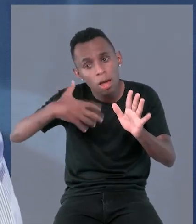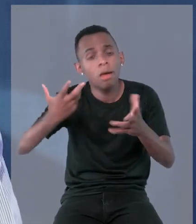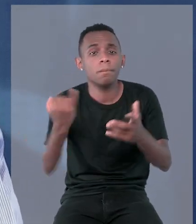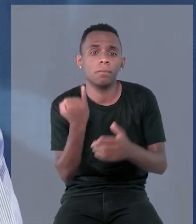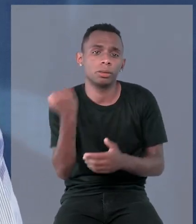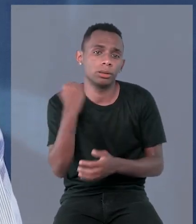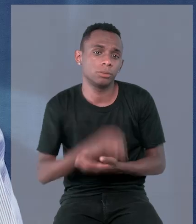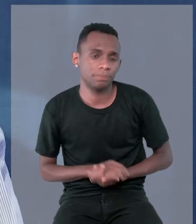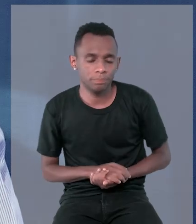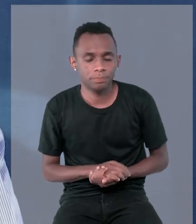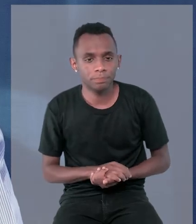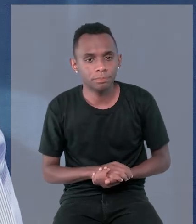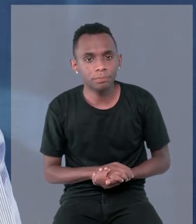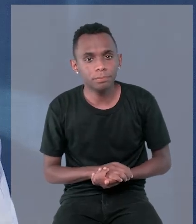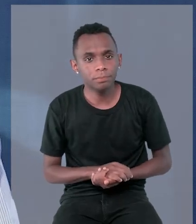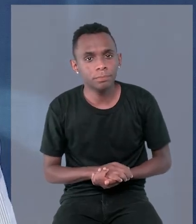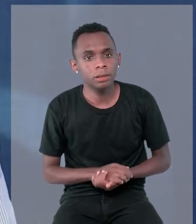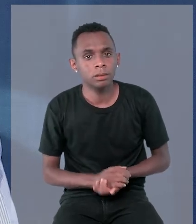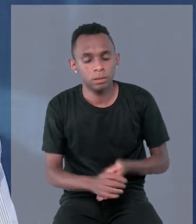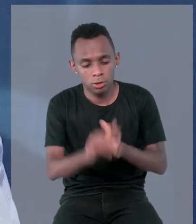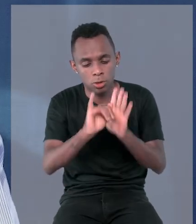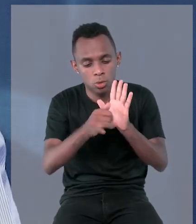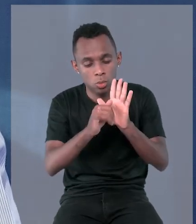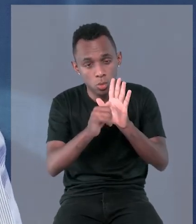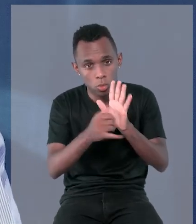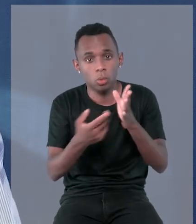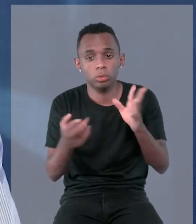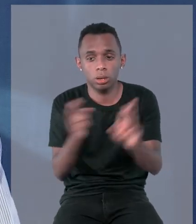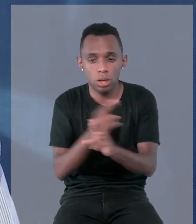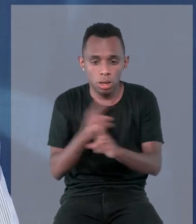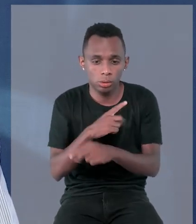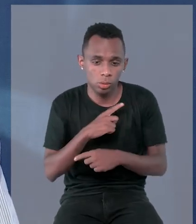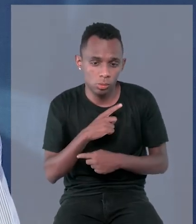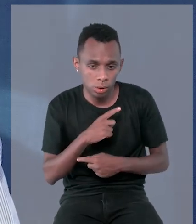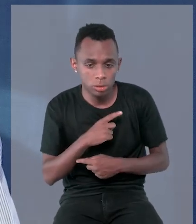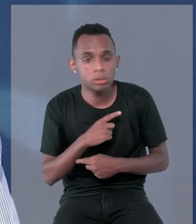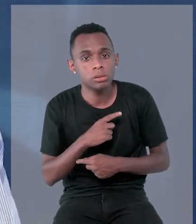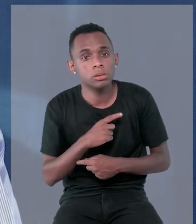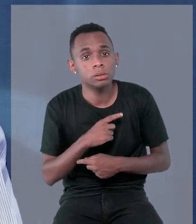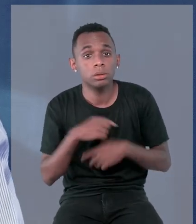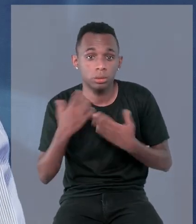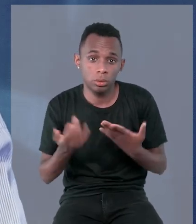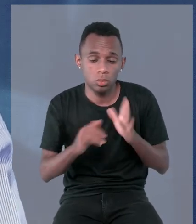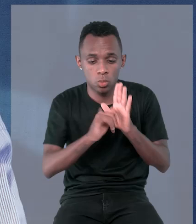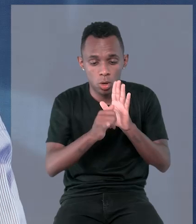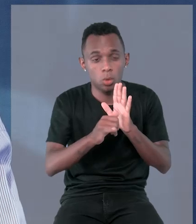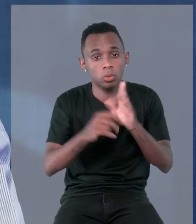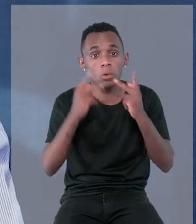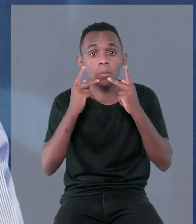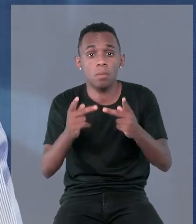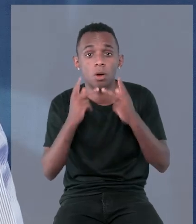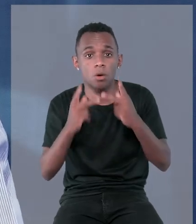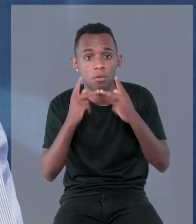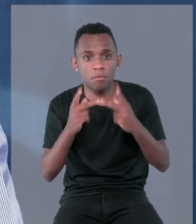isso. Então, os contos dialogam entre eles ali e tal, e nesse conto Profeta,